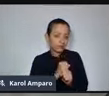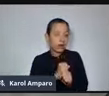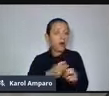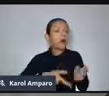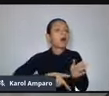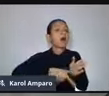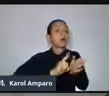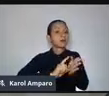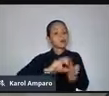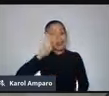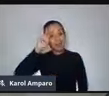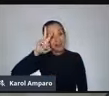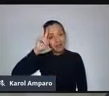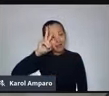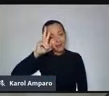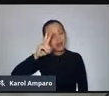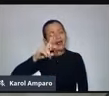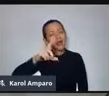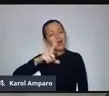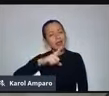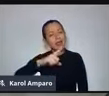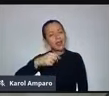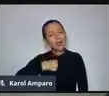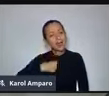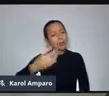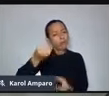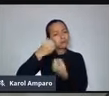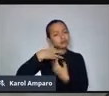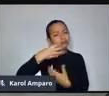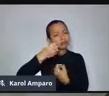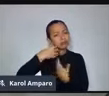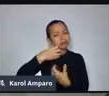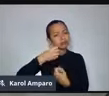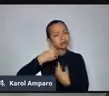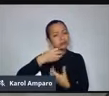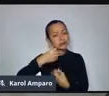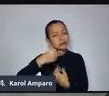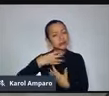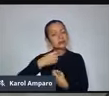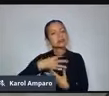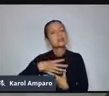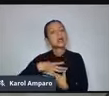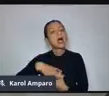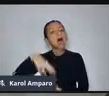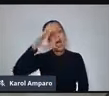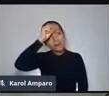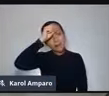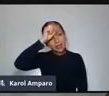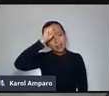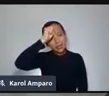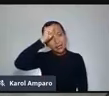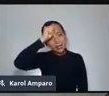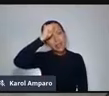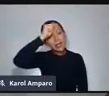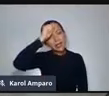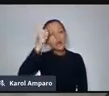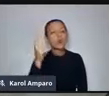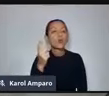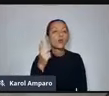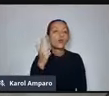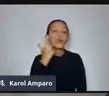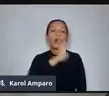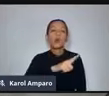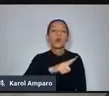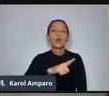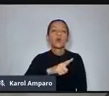fui educado desde o meu primeiro dia de aula até quando eu disse assim, puxa vida, gostaria de ser um competidor. Opa, então